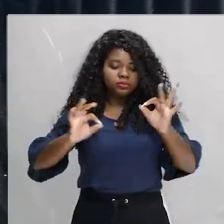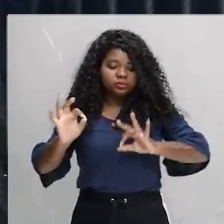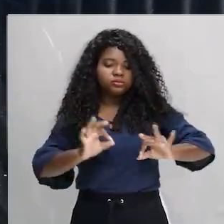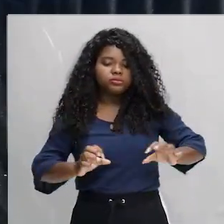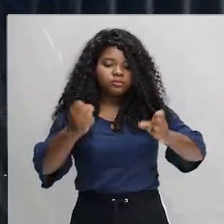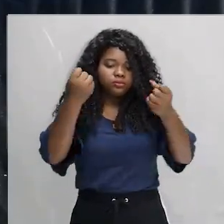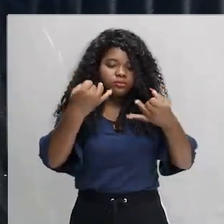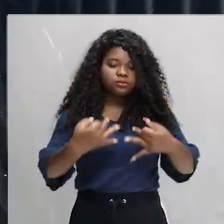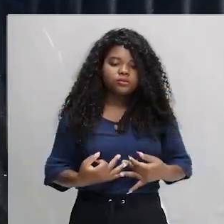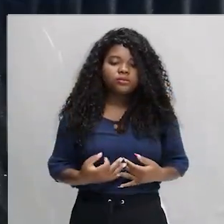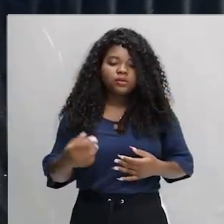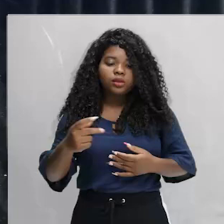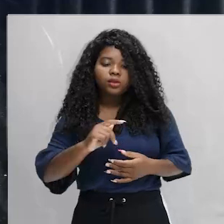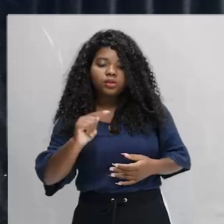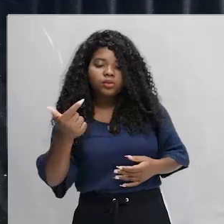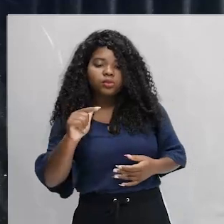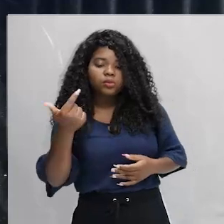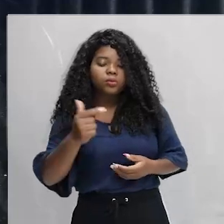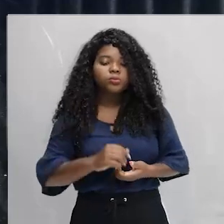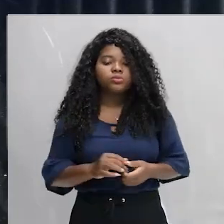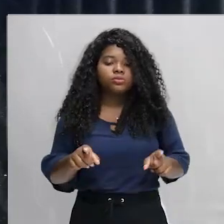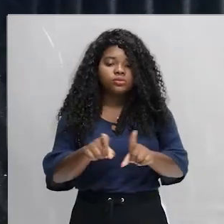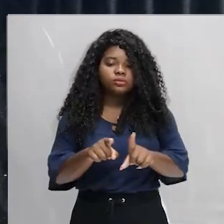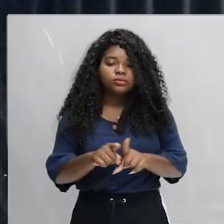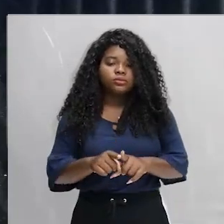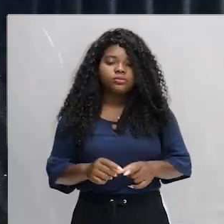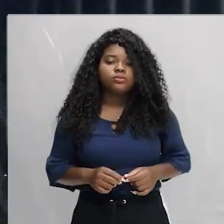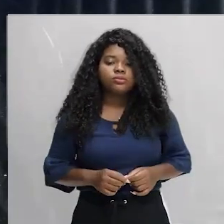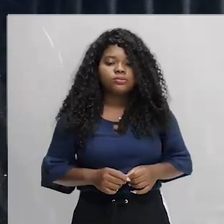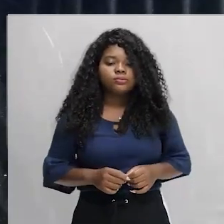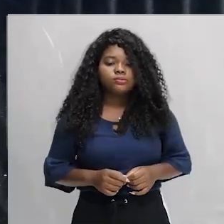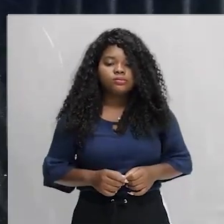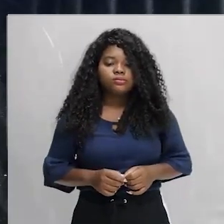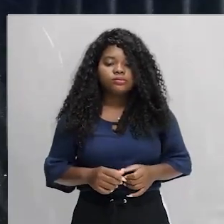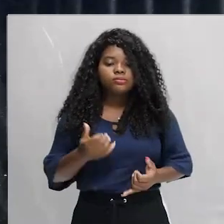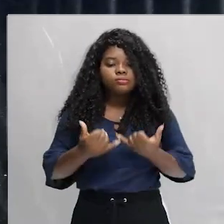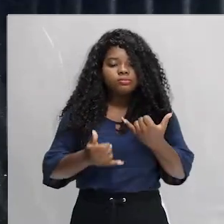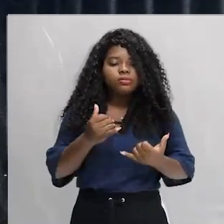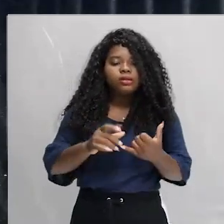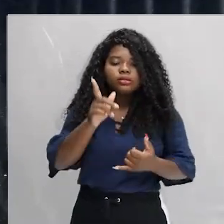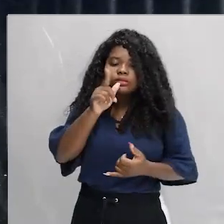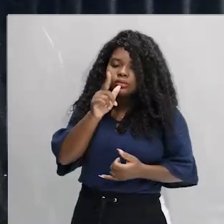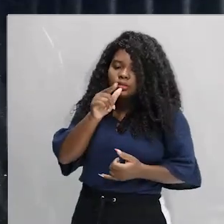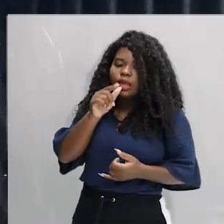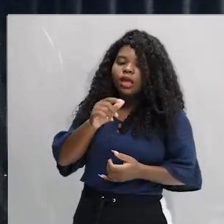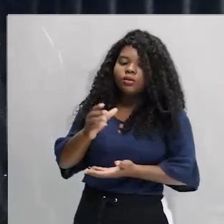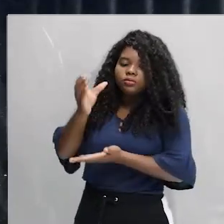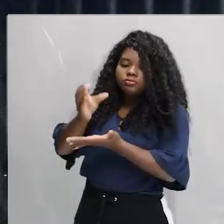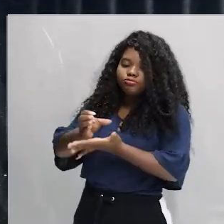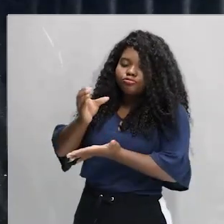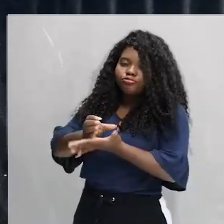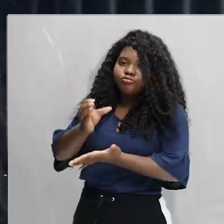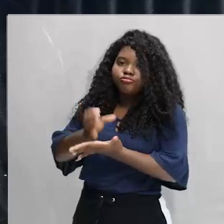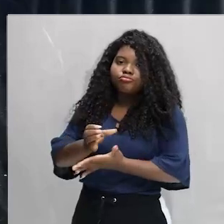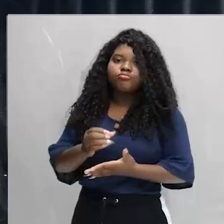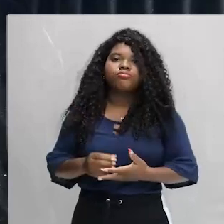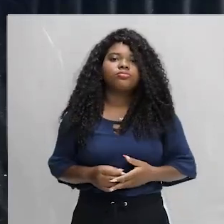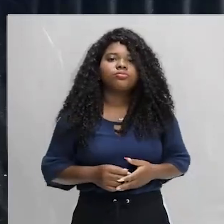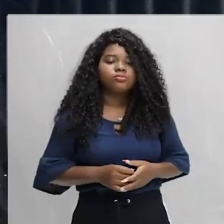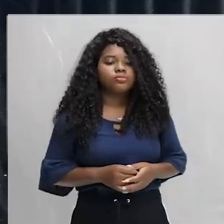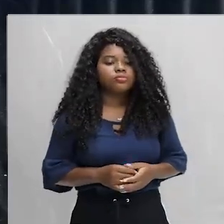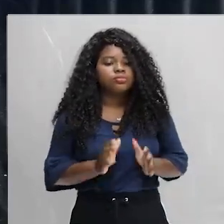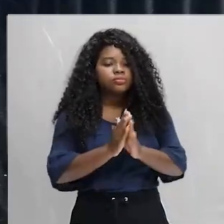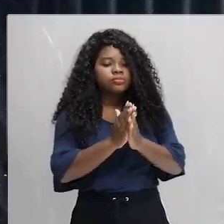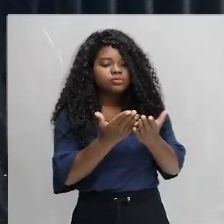entre outros pontos, né? Nós temos aqui parece água, né? Copo de água descartável, né? Copo descartável, como já falei, parece